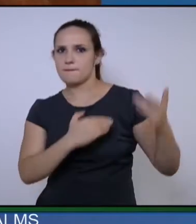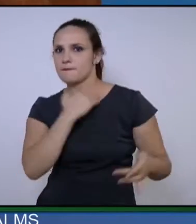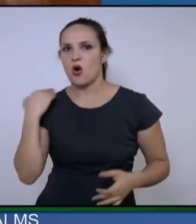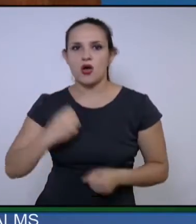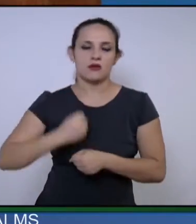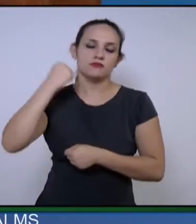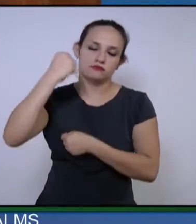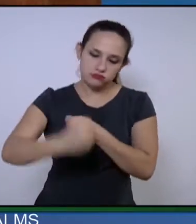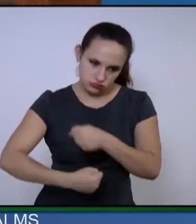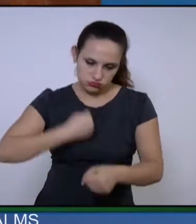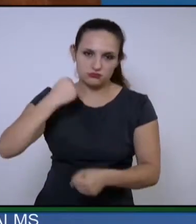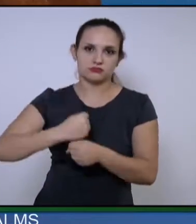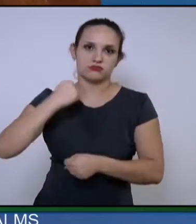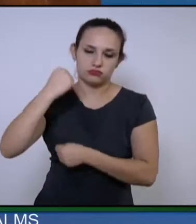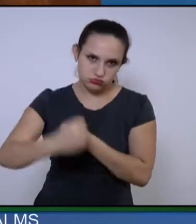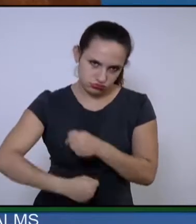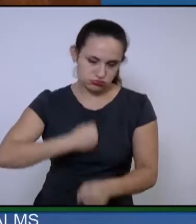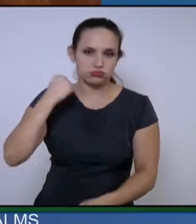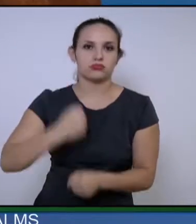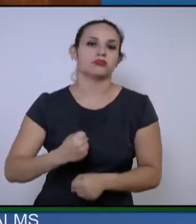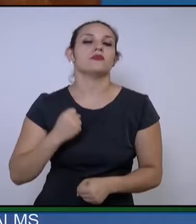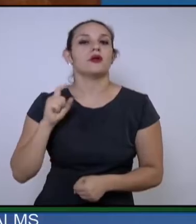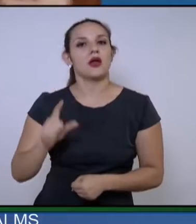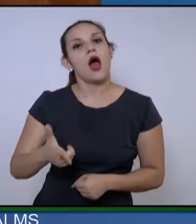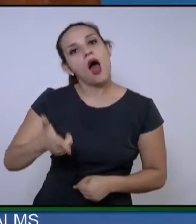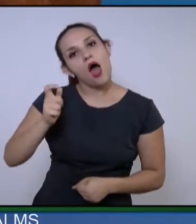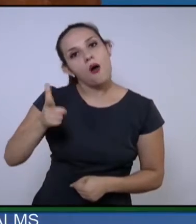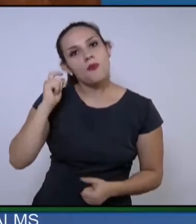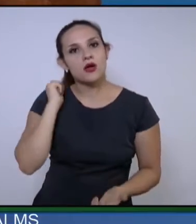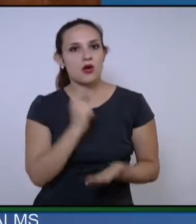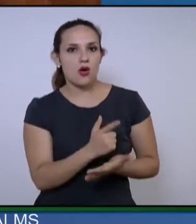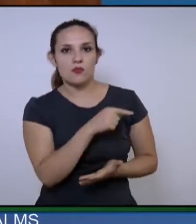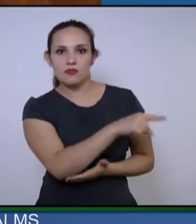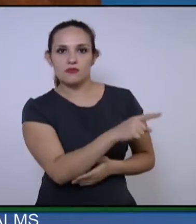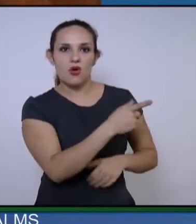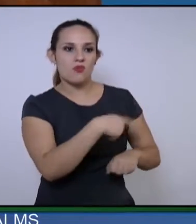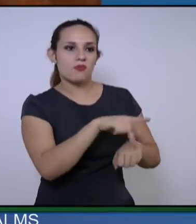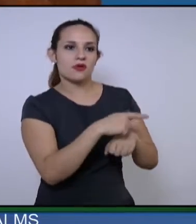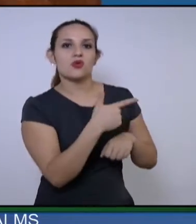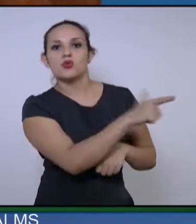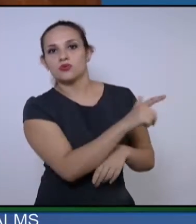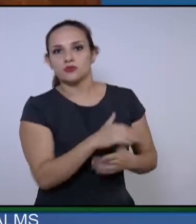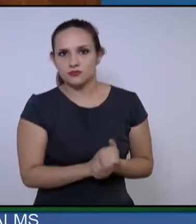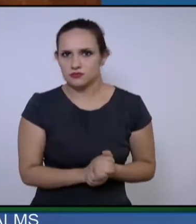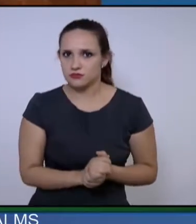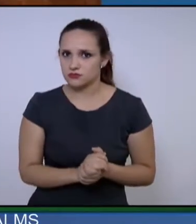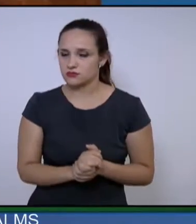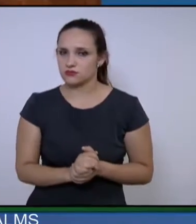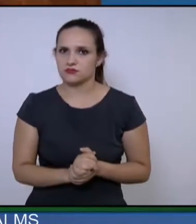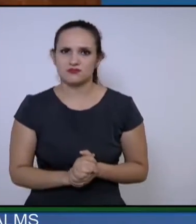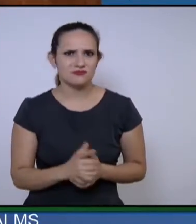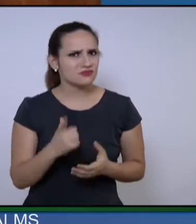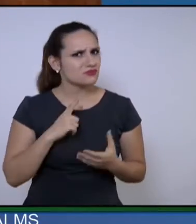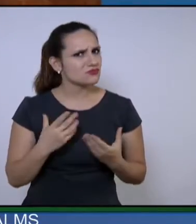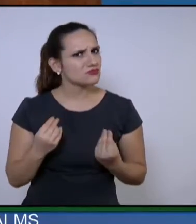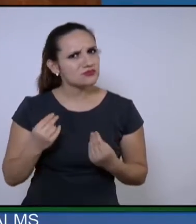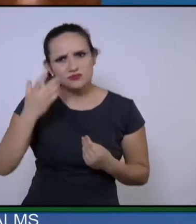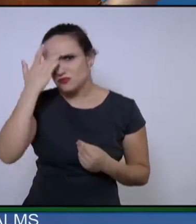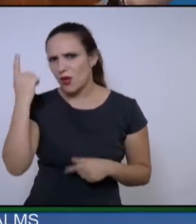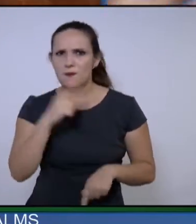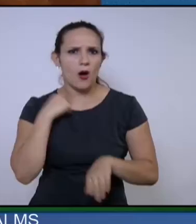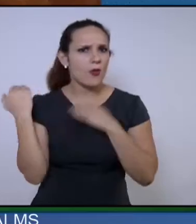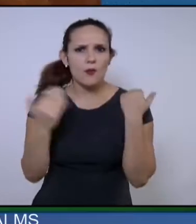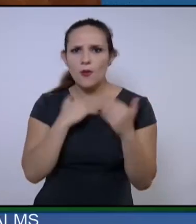ano, fora os desaparecidos, que se colocar na estatística dos homicídios é muito maior.